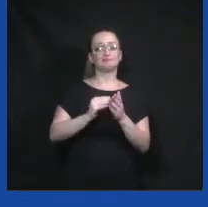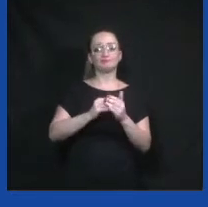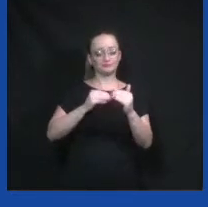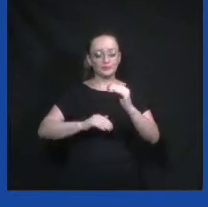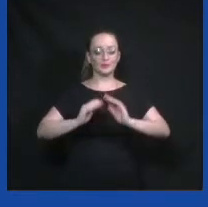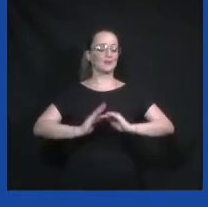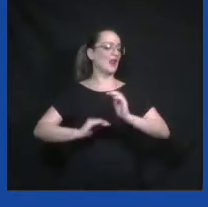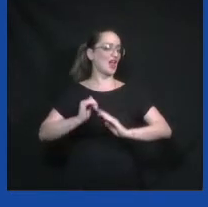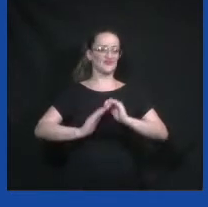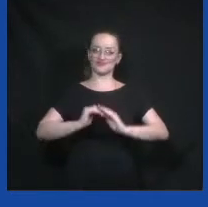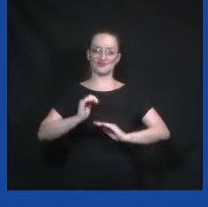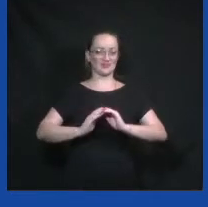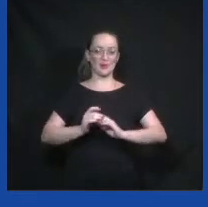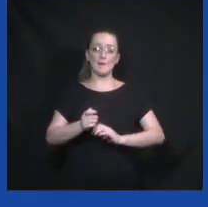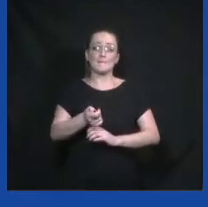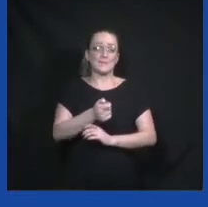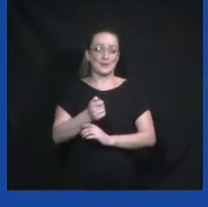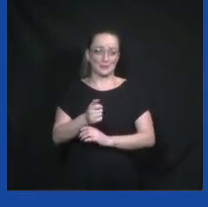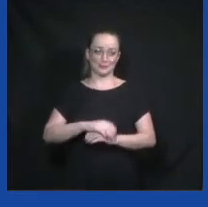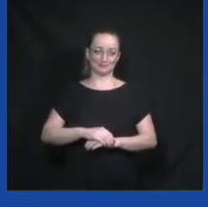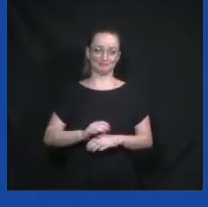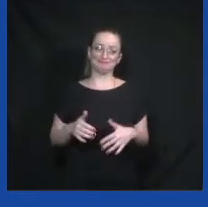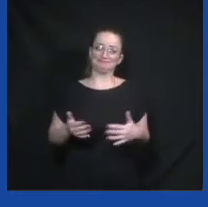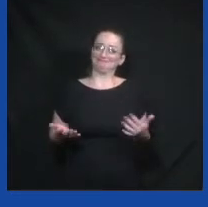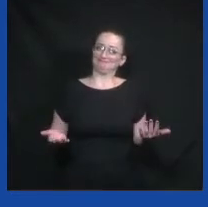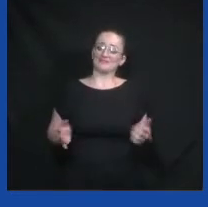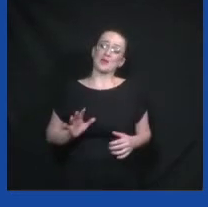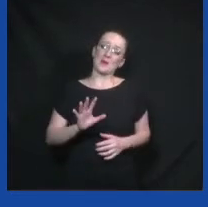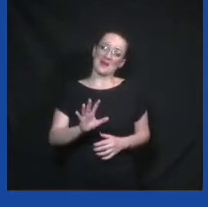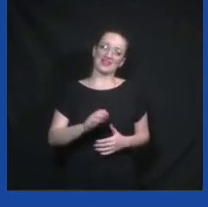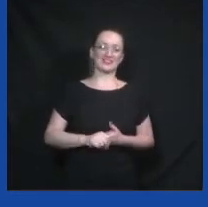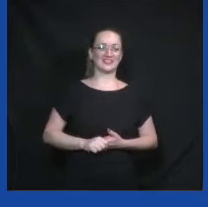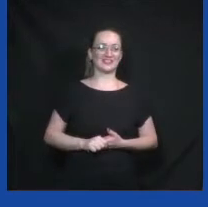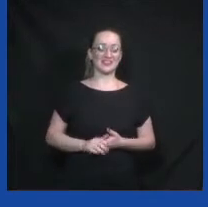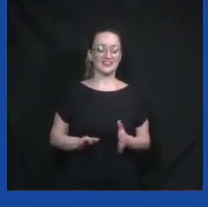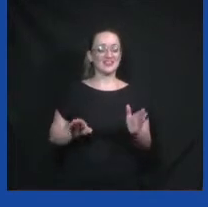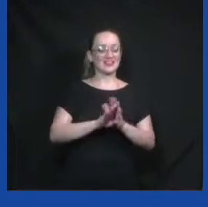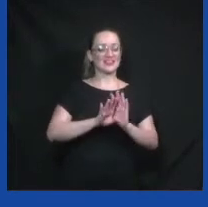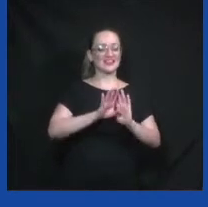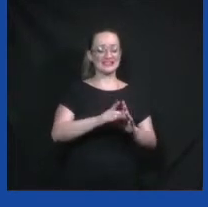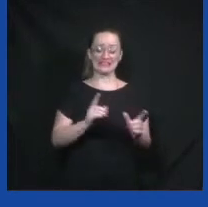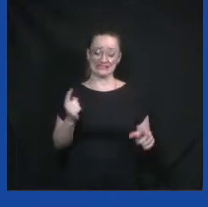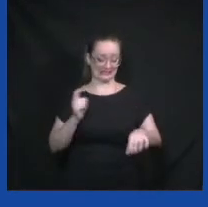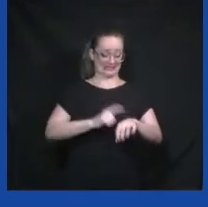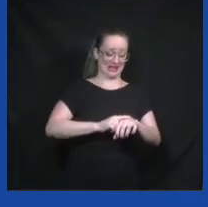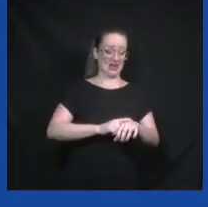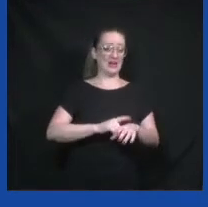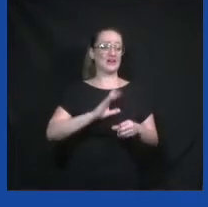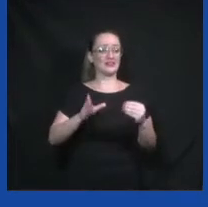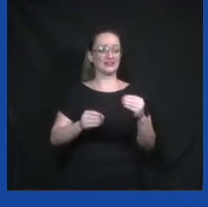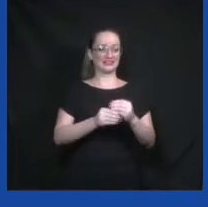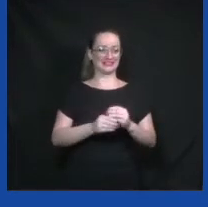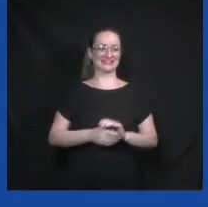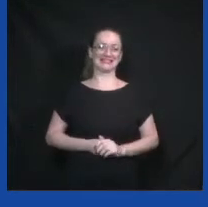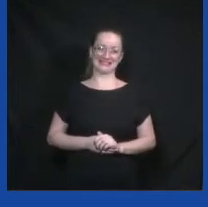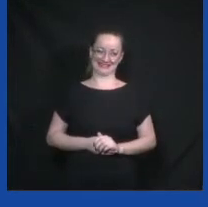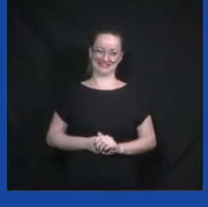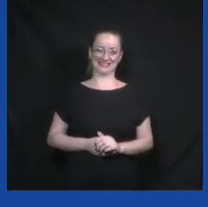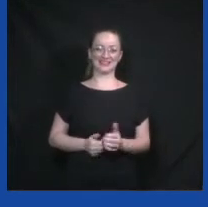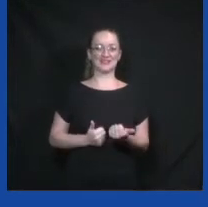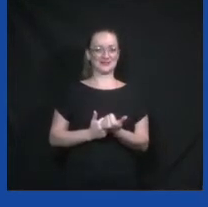práticas educativas das escolas, né? Então, acho que é isso. Cheguei assim em cima da hora, vou contribuir com isso por enquanto.